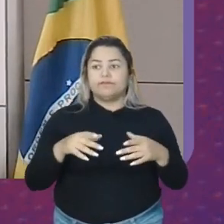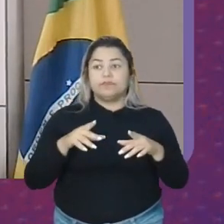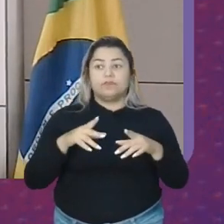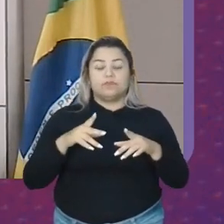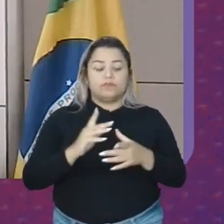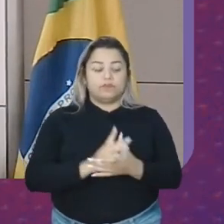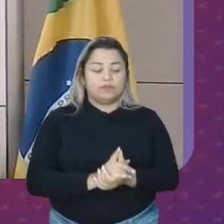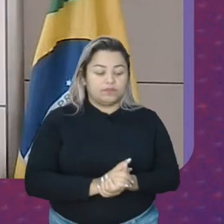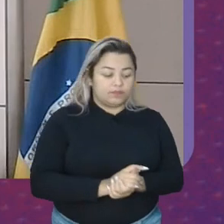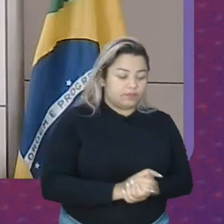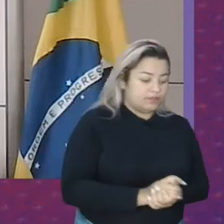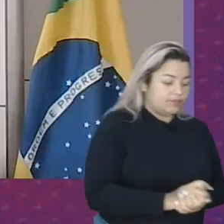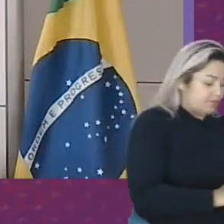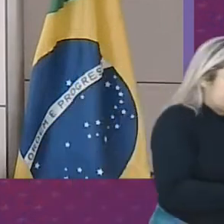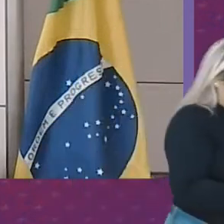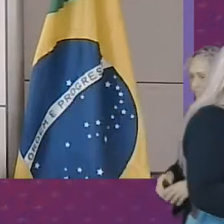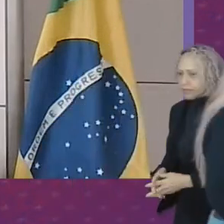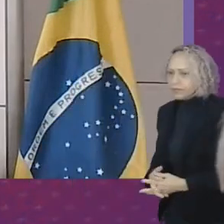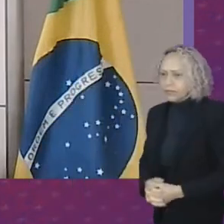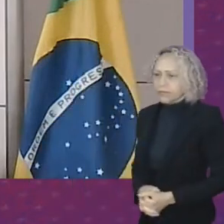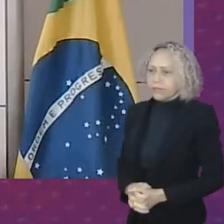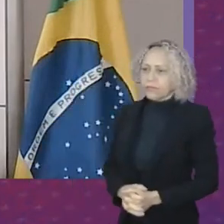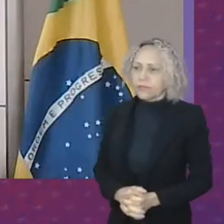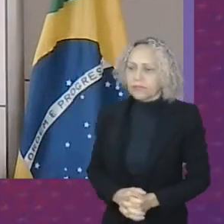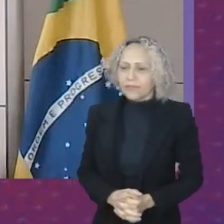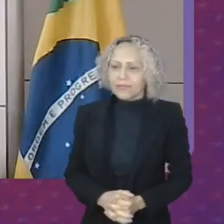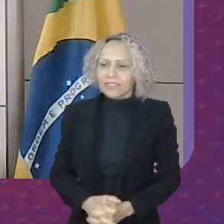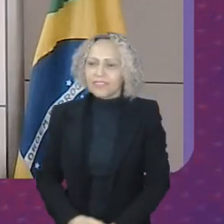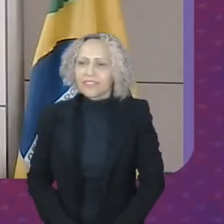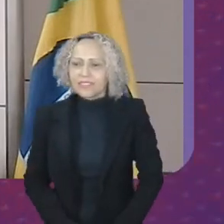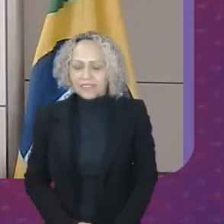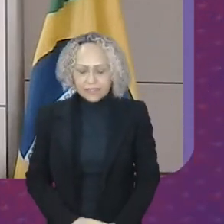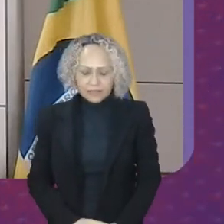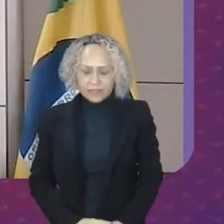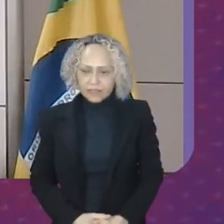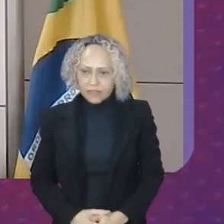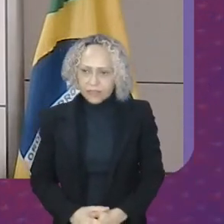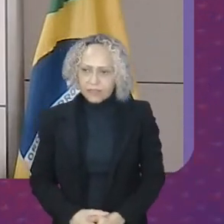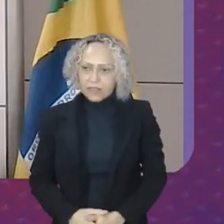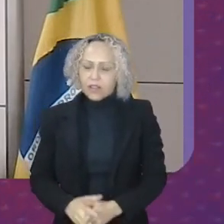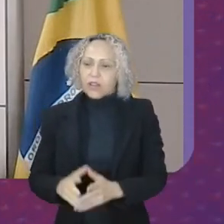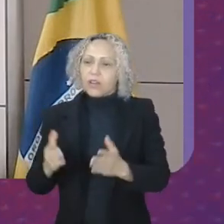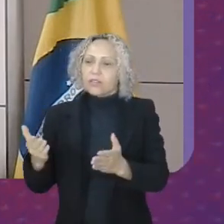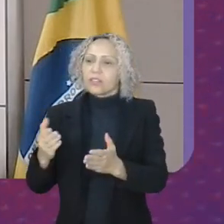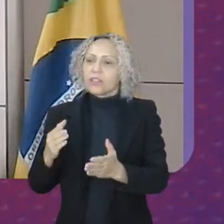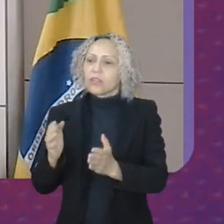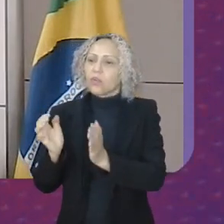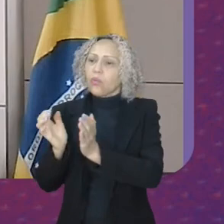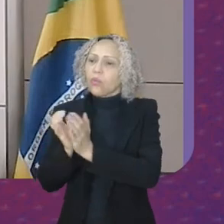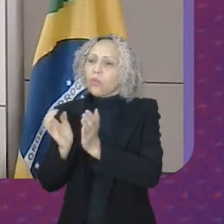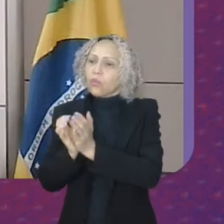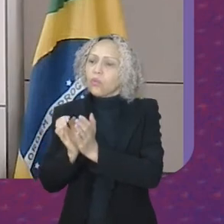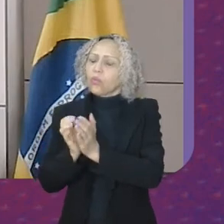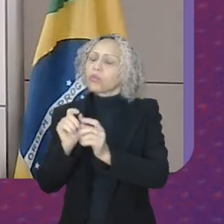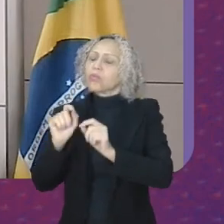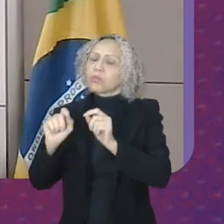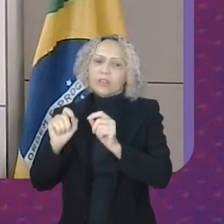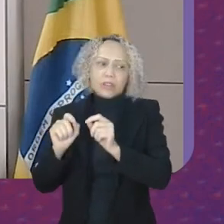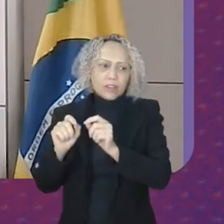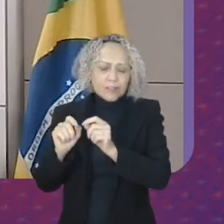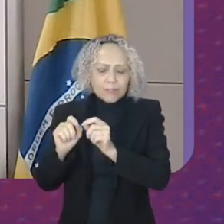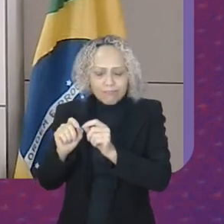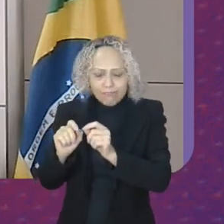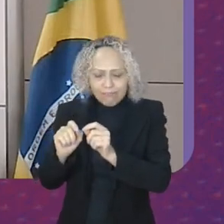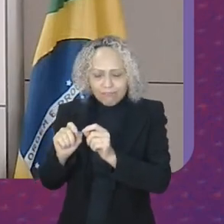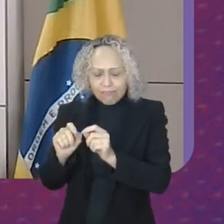si. Denise, há pouco, referiu-se ao GTI de enfrentamento à violência política contra as